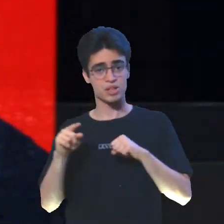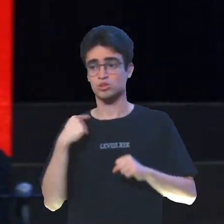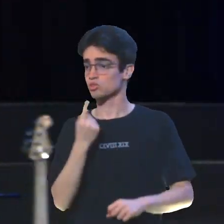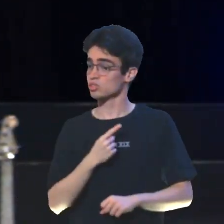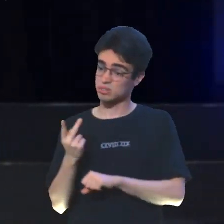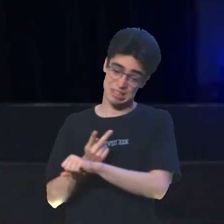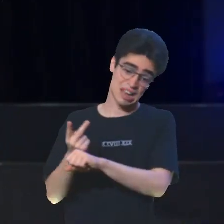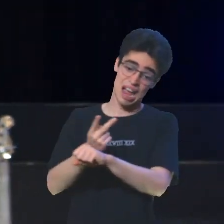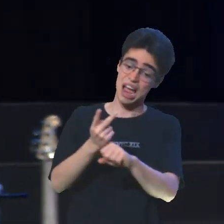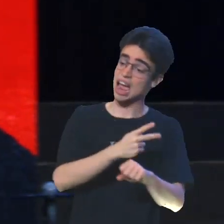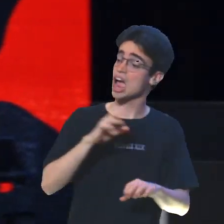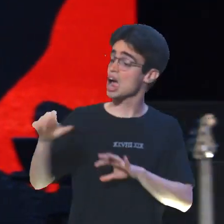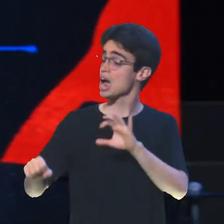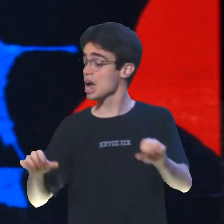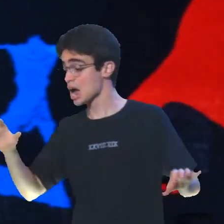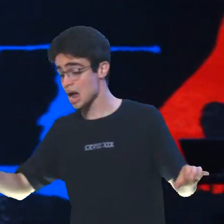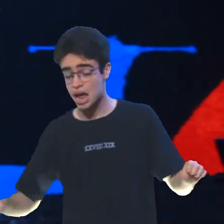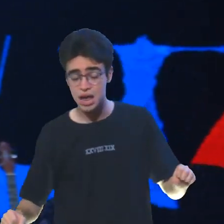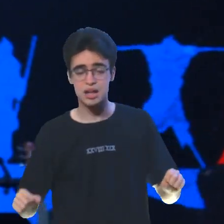nós e a gente seja